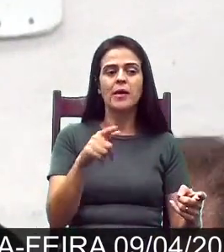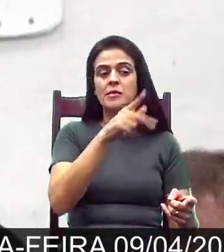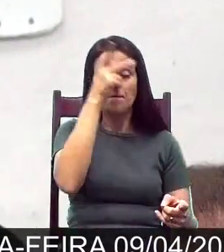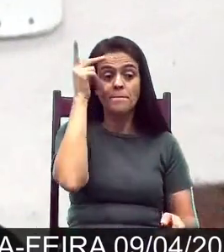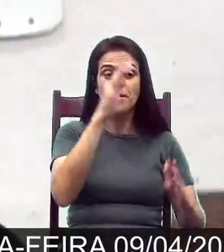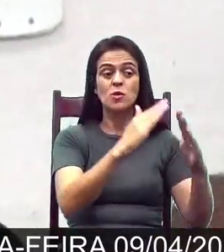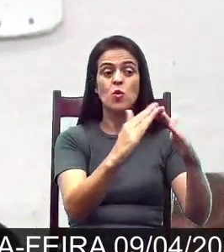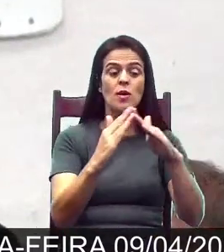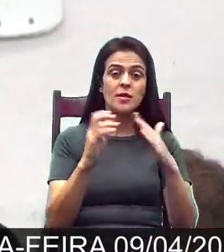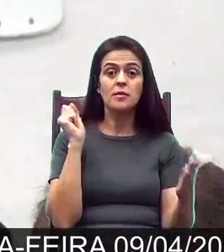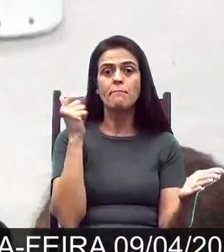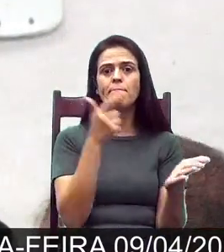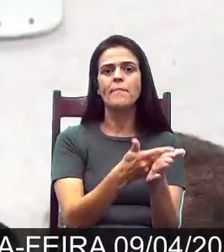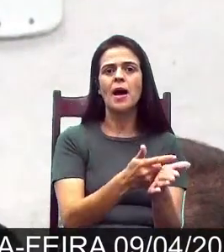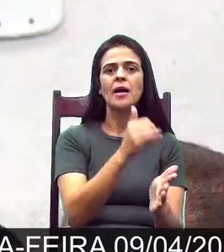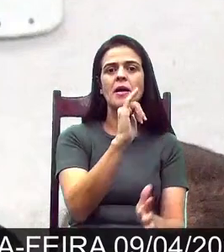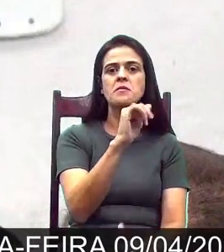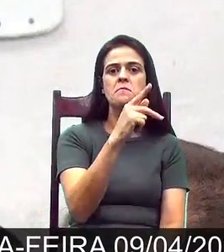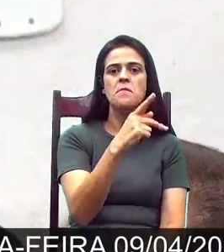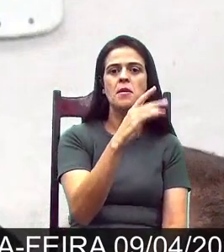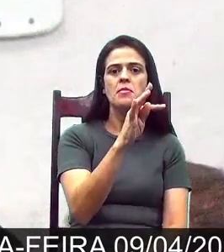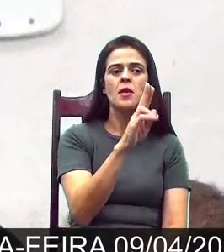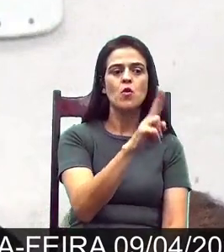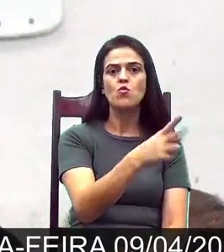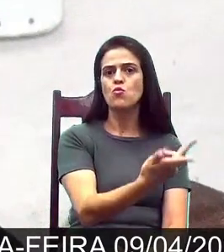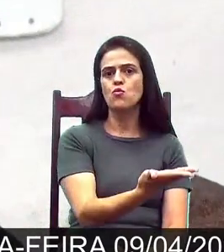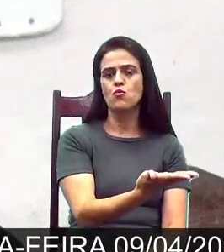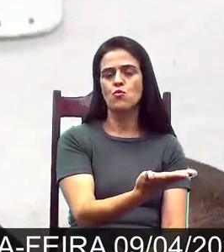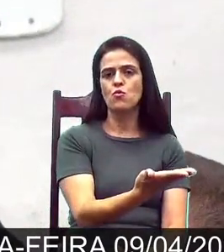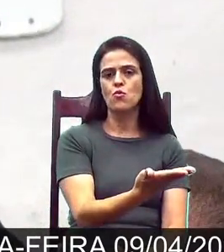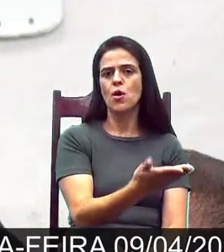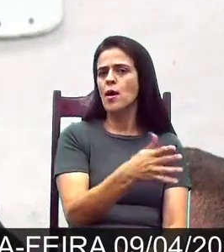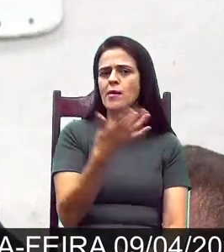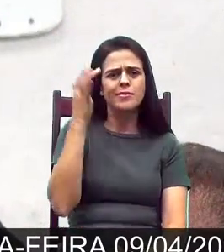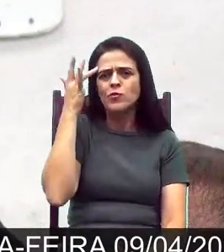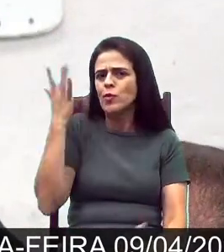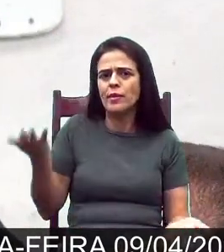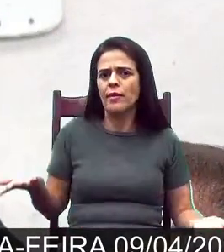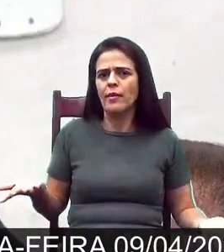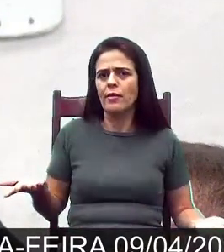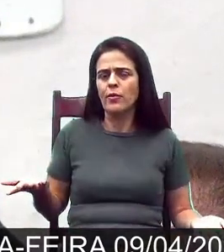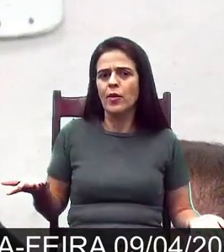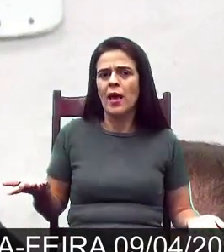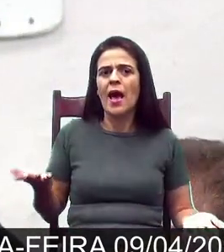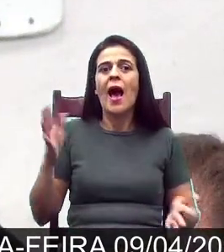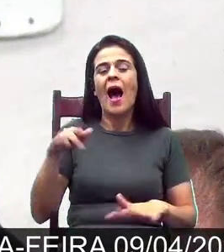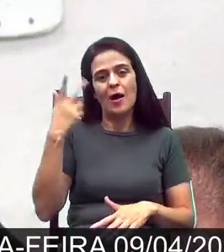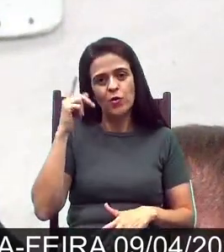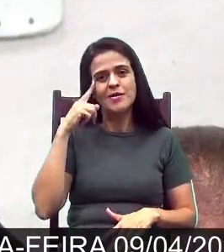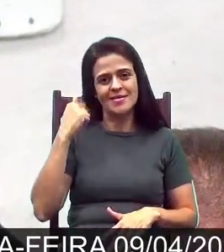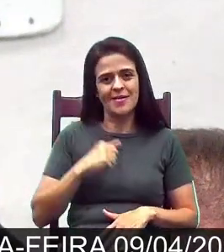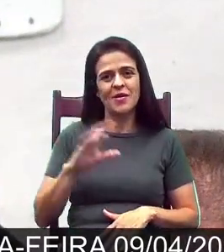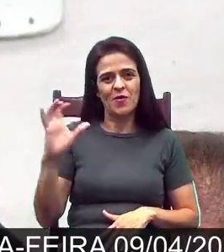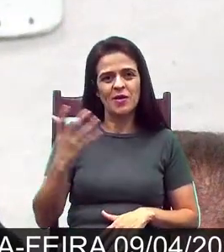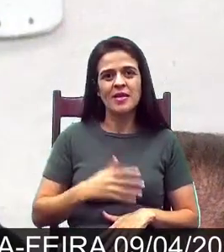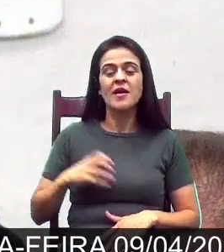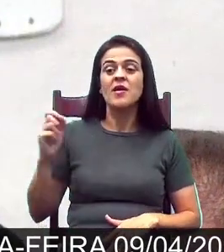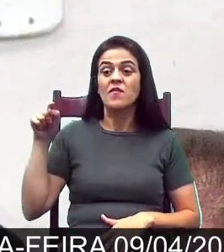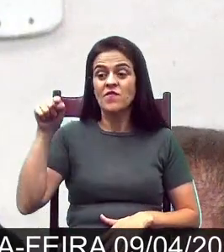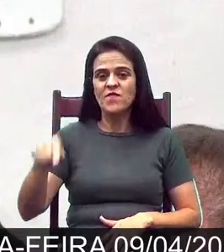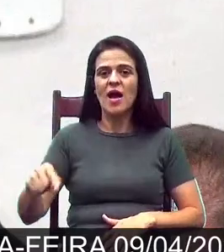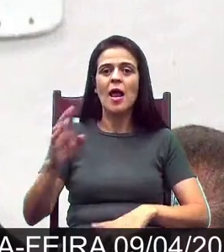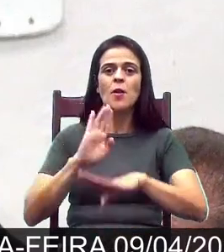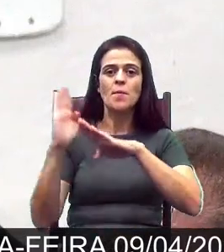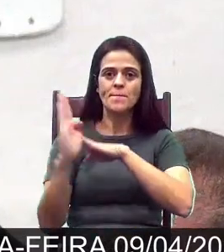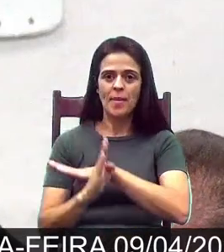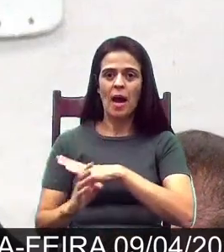no momento. Mas então não vou cobrar o IPTU. Agora, vereador Vanderval, vai lá, cobra o